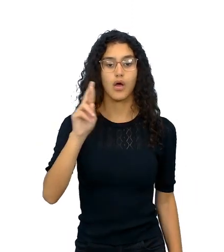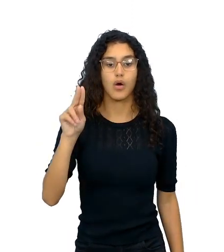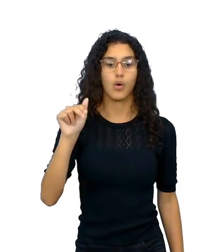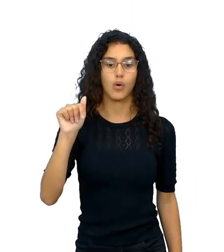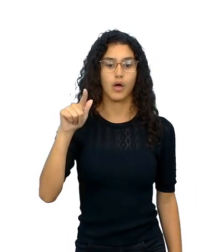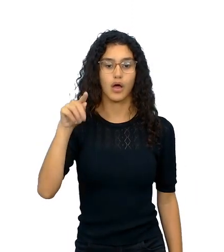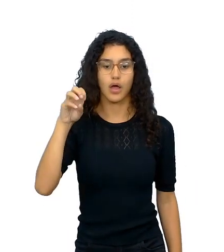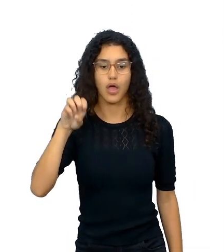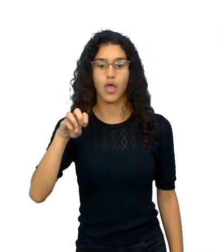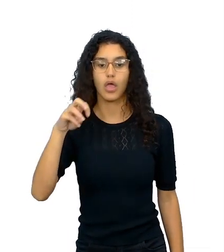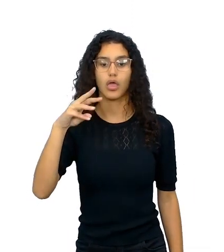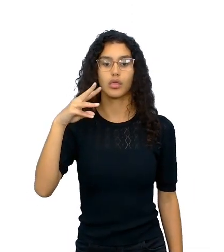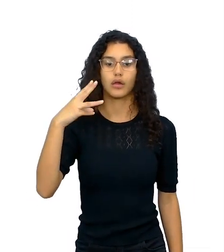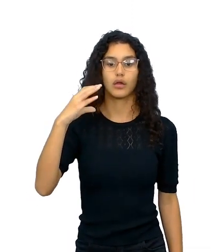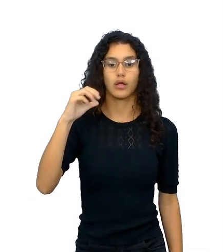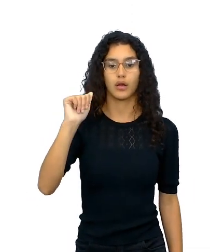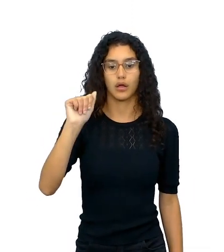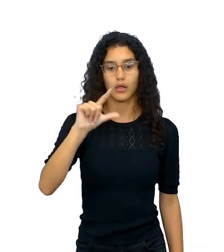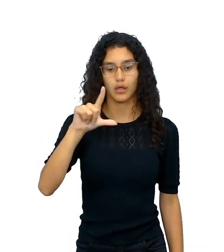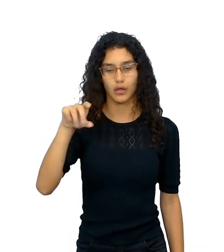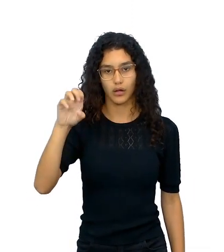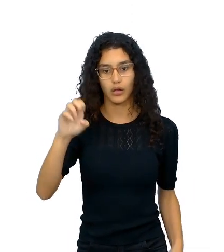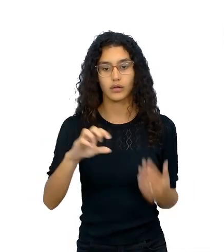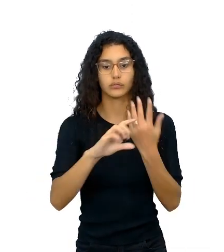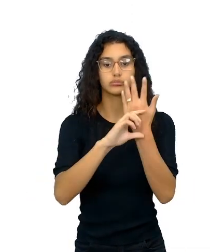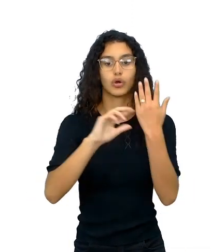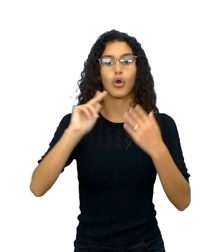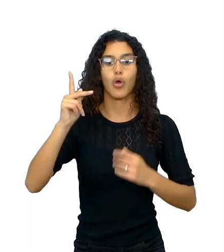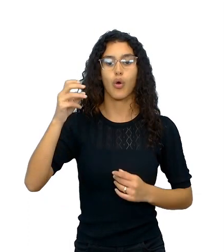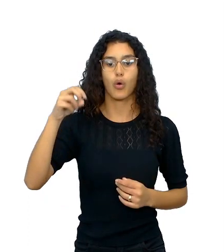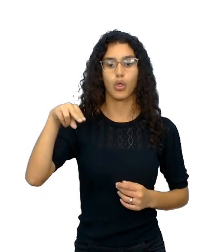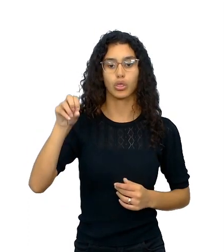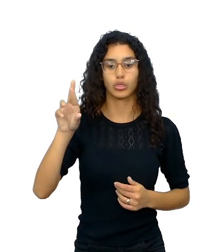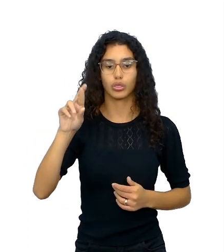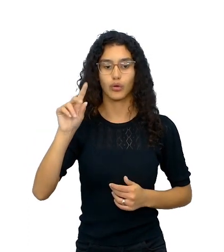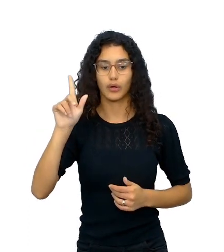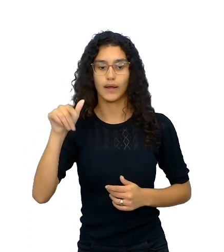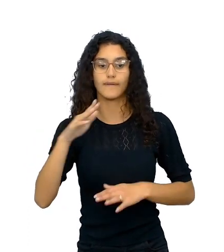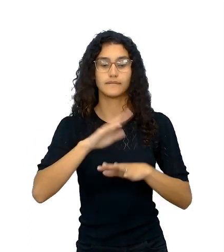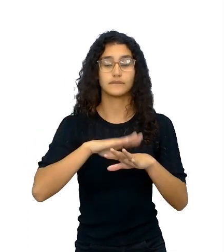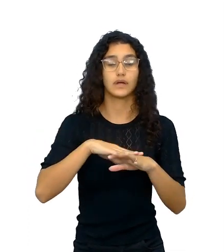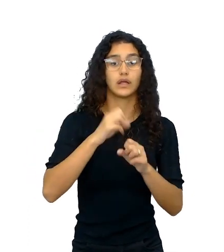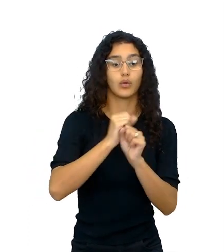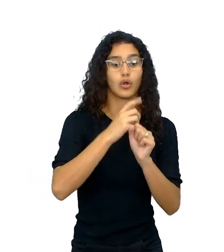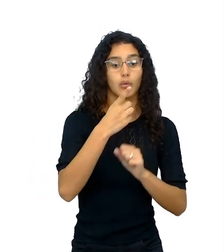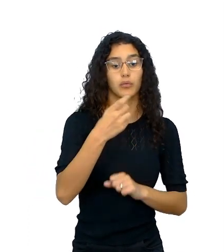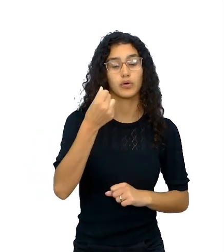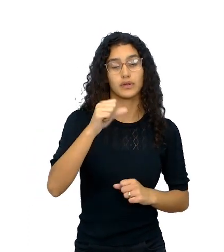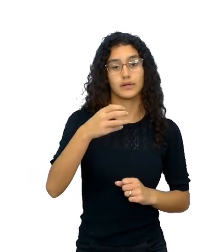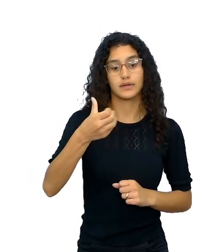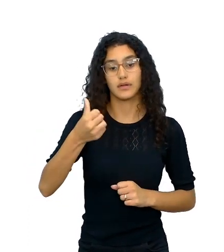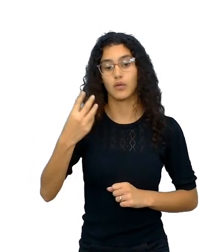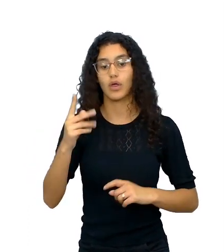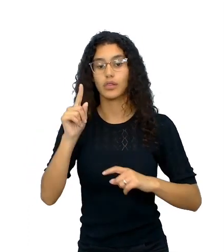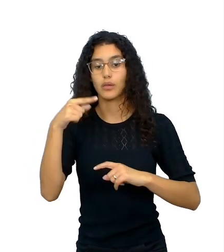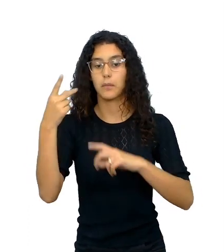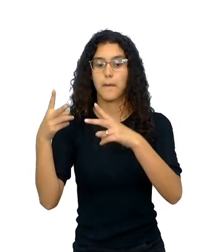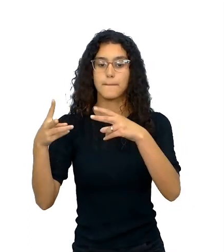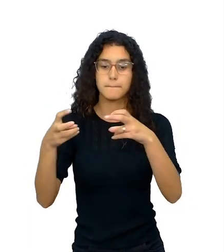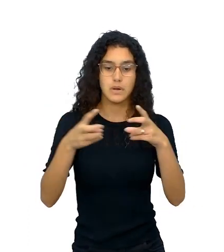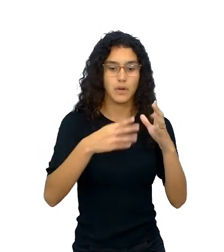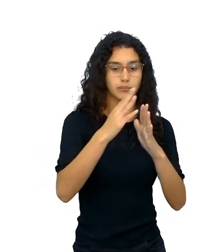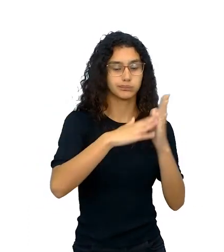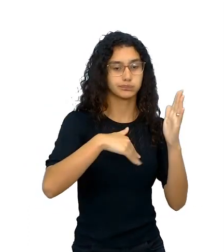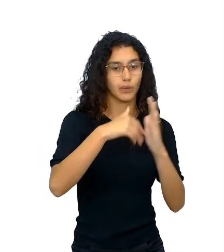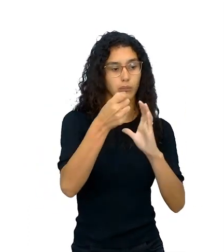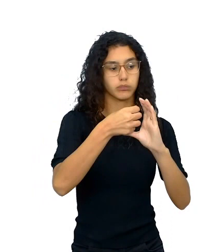classe, de Honoré Daumier, realizada em 1864. Na sequência, após a análise dessa